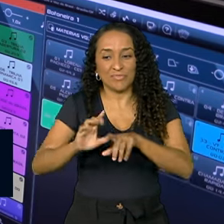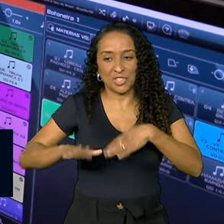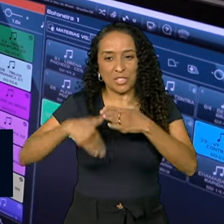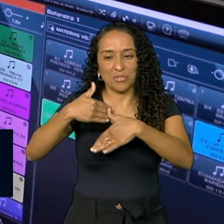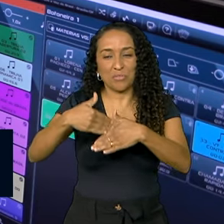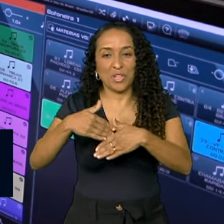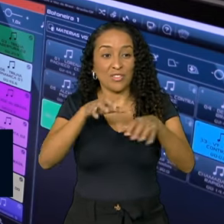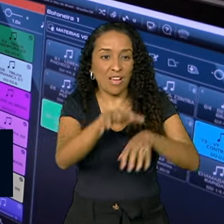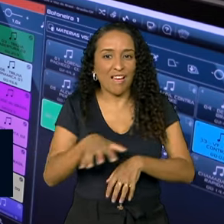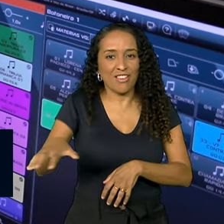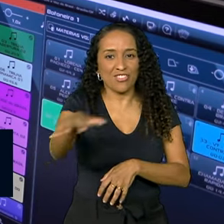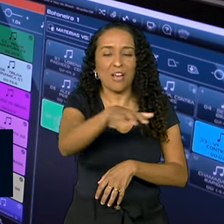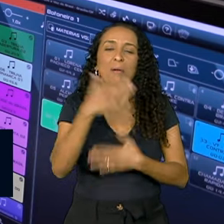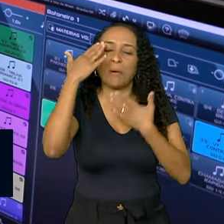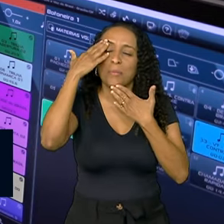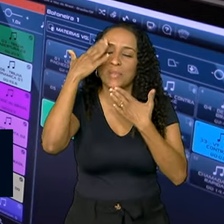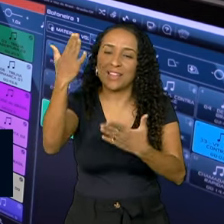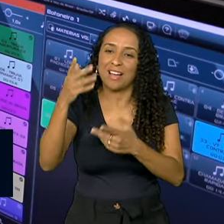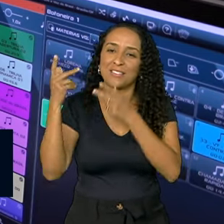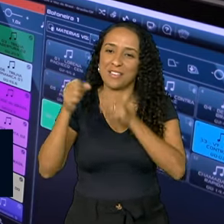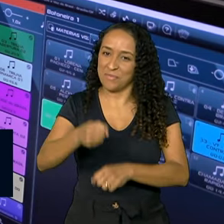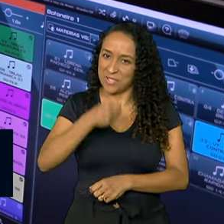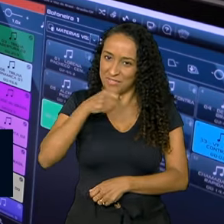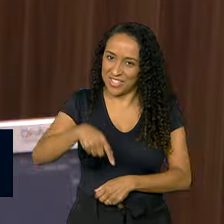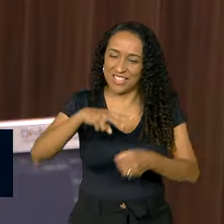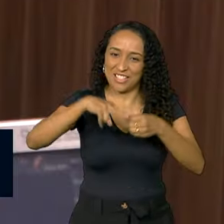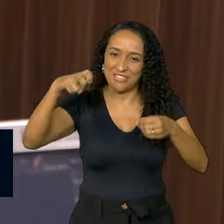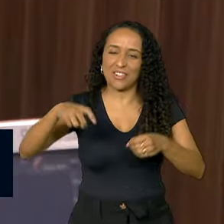desenvolvimento Regional muito obrigado por sua entrevista a voz do Brasil a gente que agradece